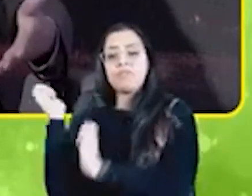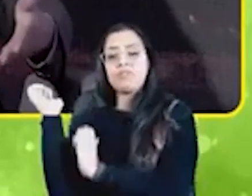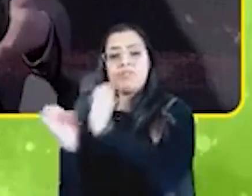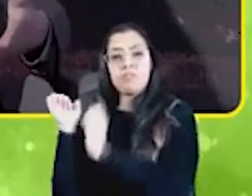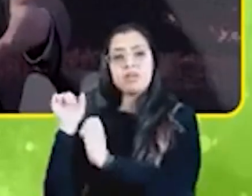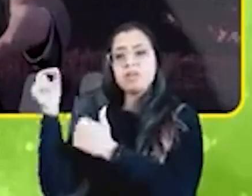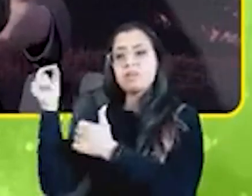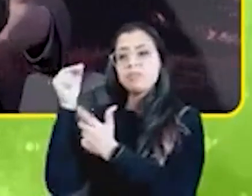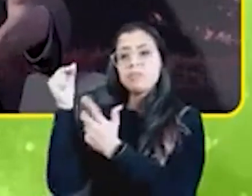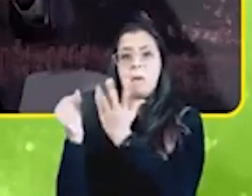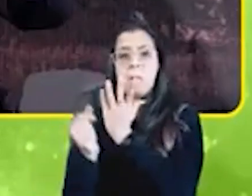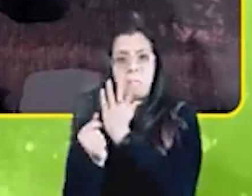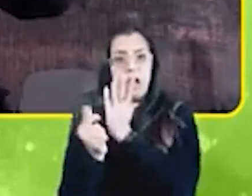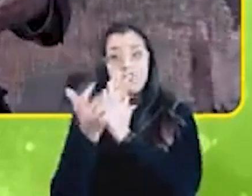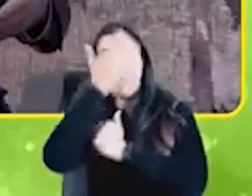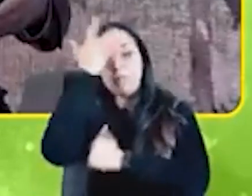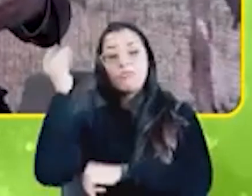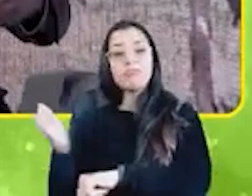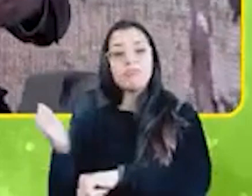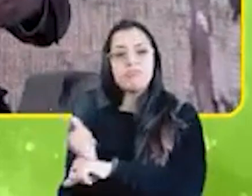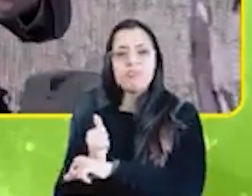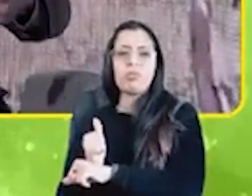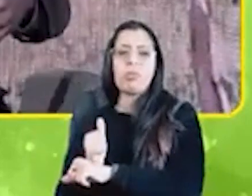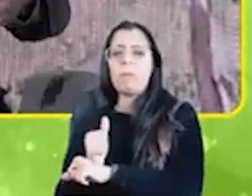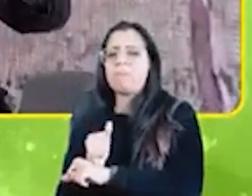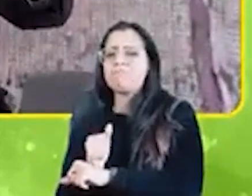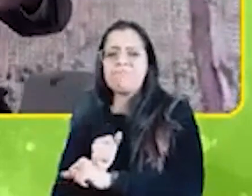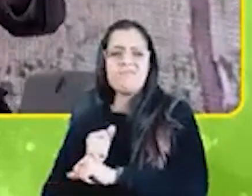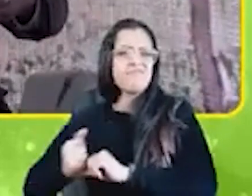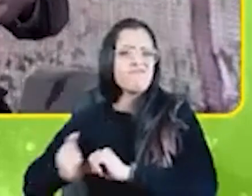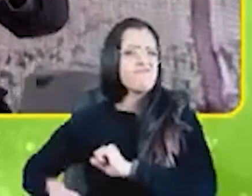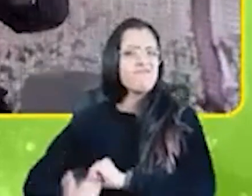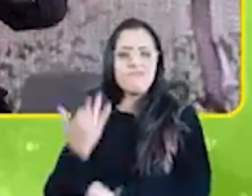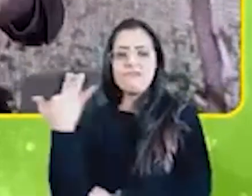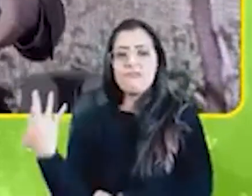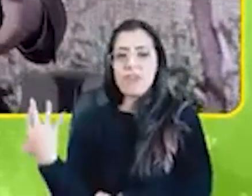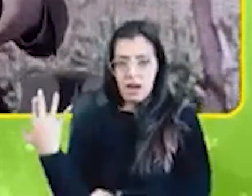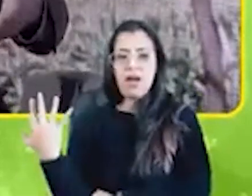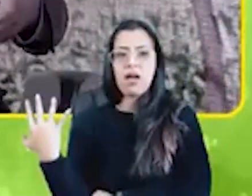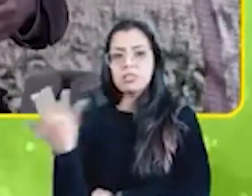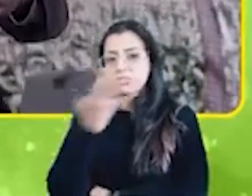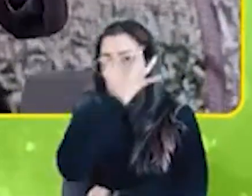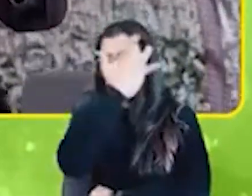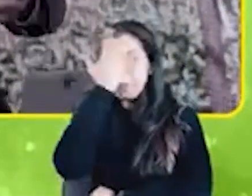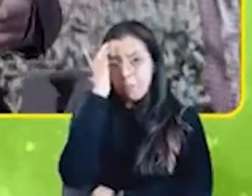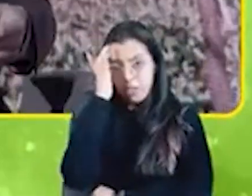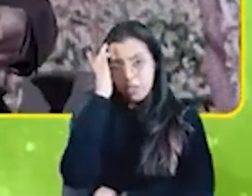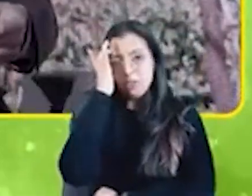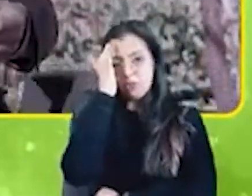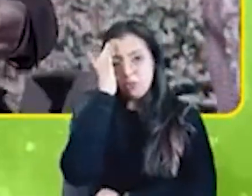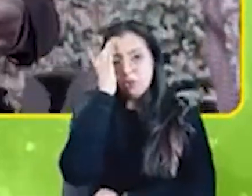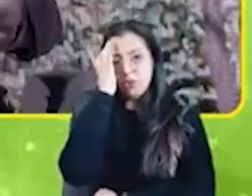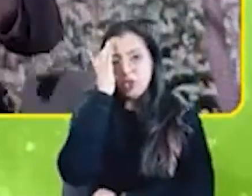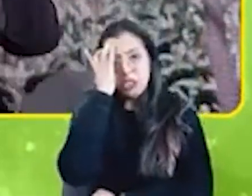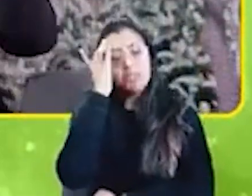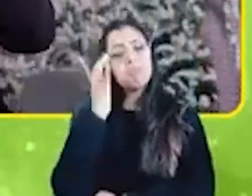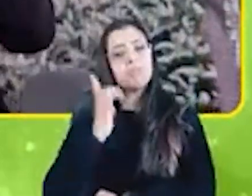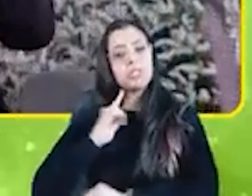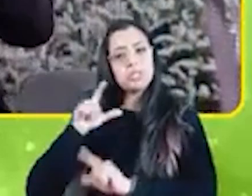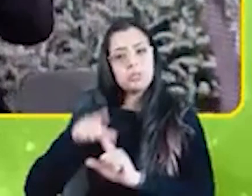técnicos para passagem da Van se eu tô falando isso centenas e milhares os números são esses mesmos são muito robustos